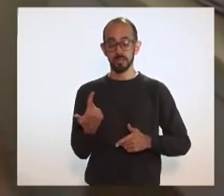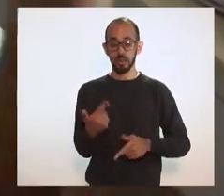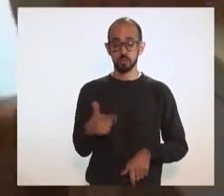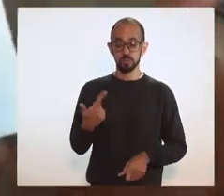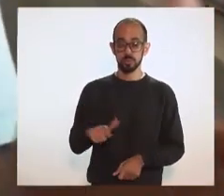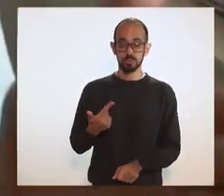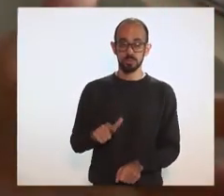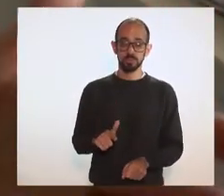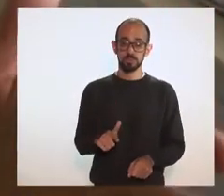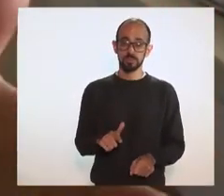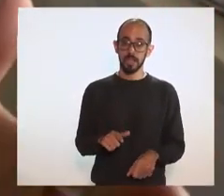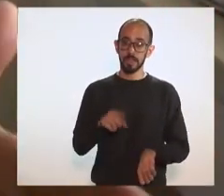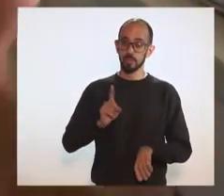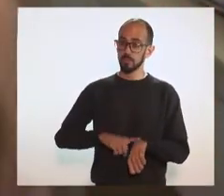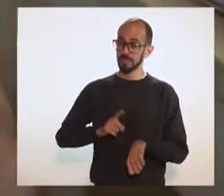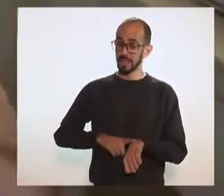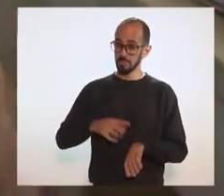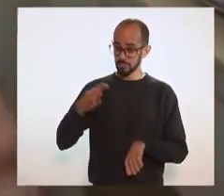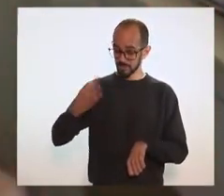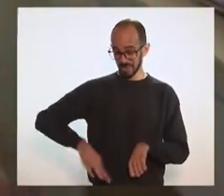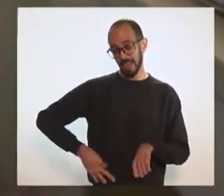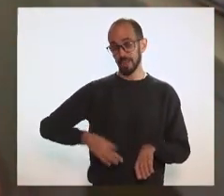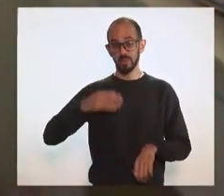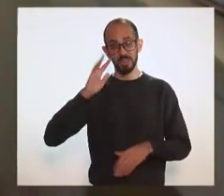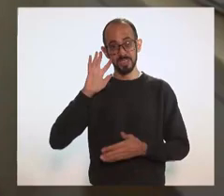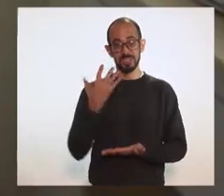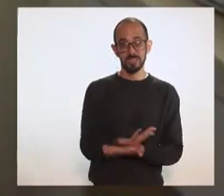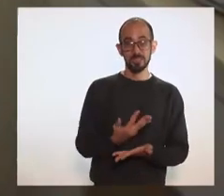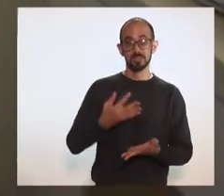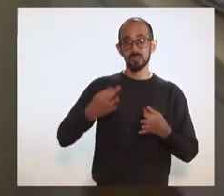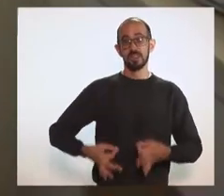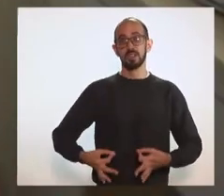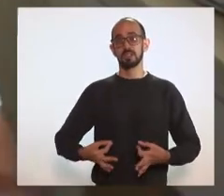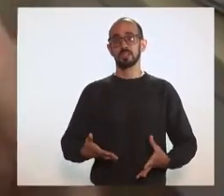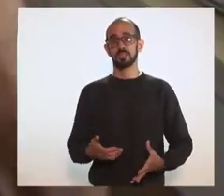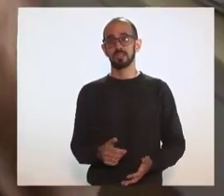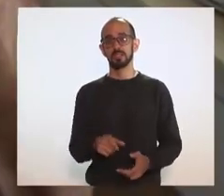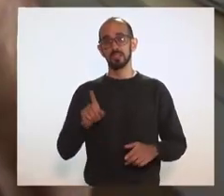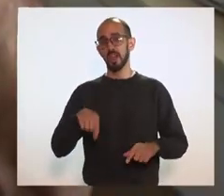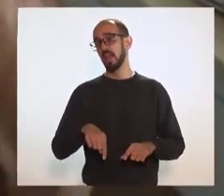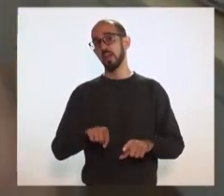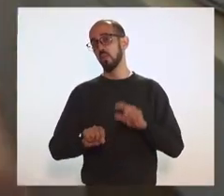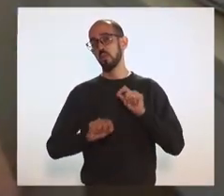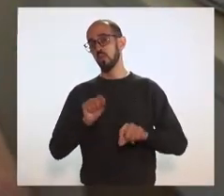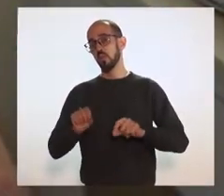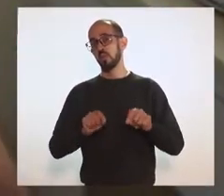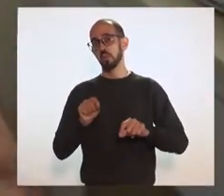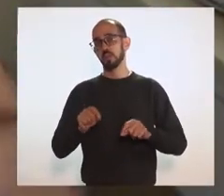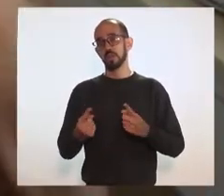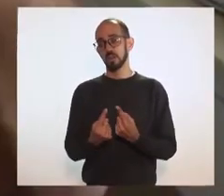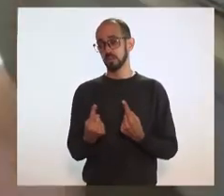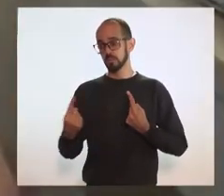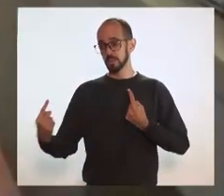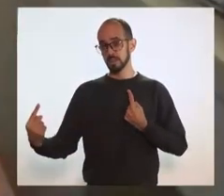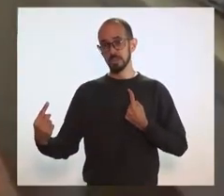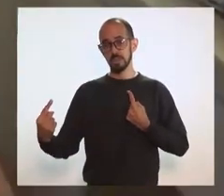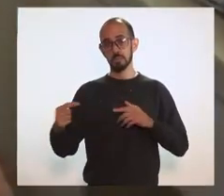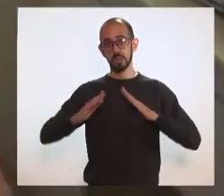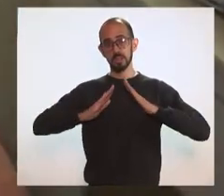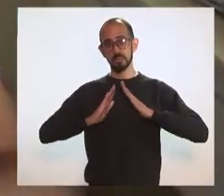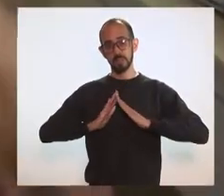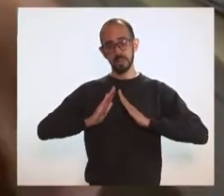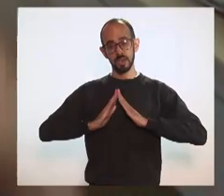no tempo devido, a decisão correta, que é o distanciamento, o